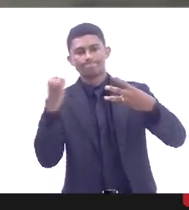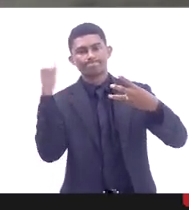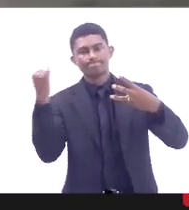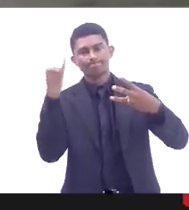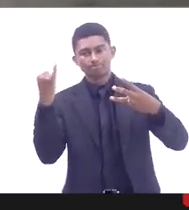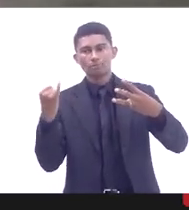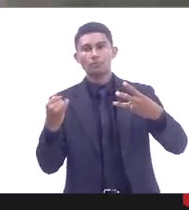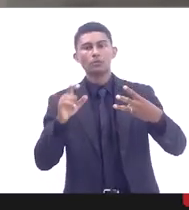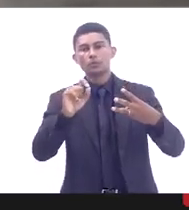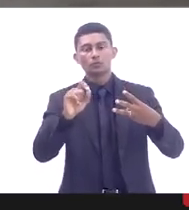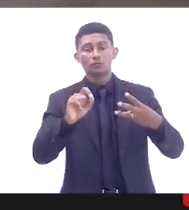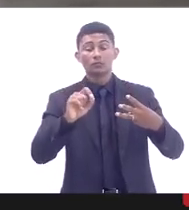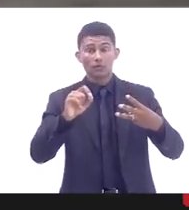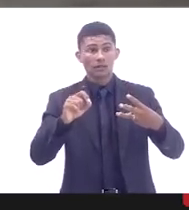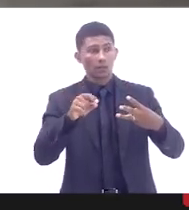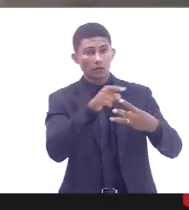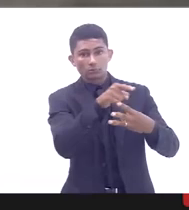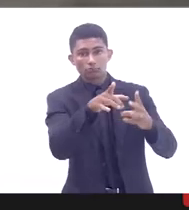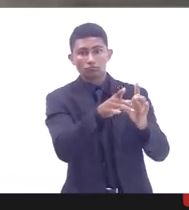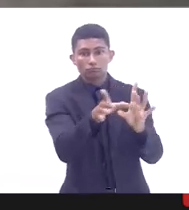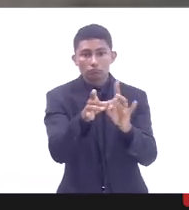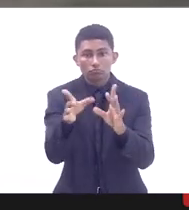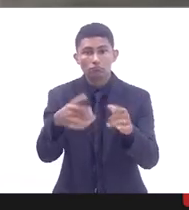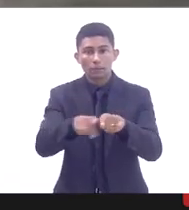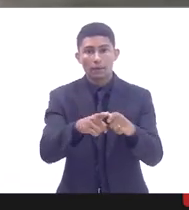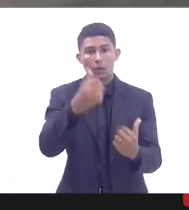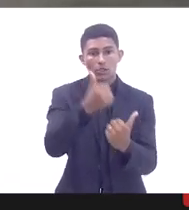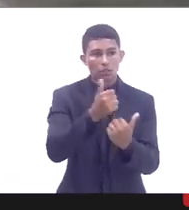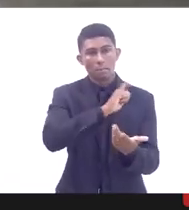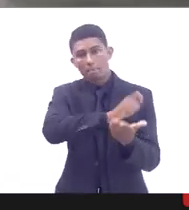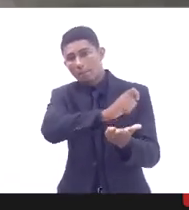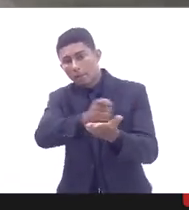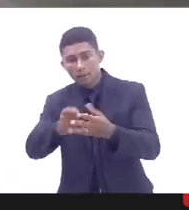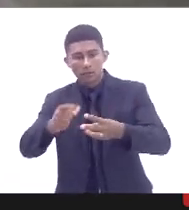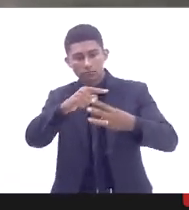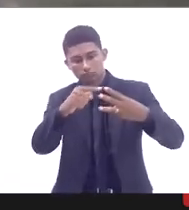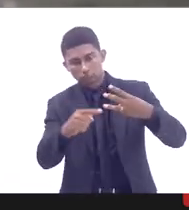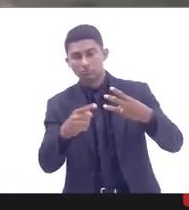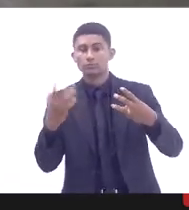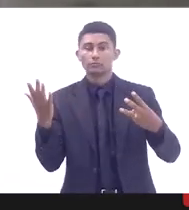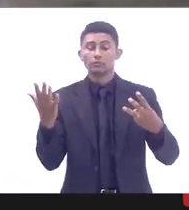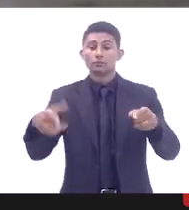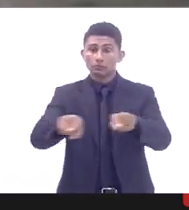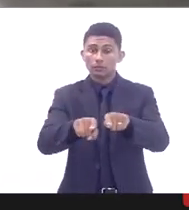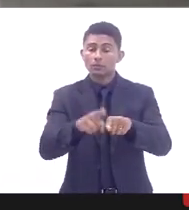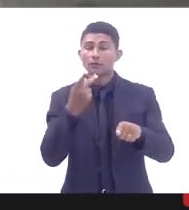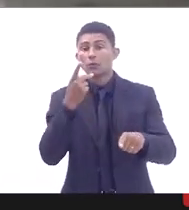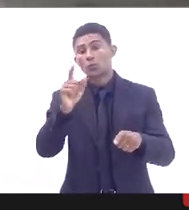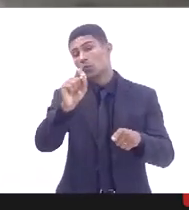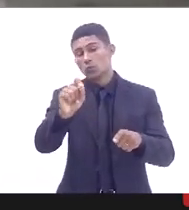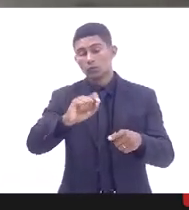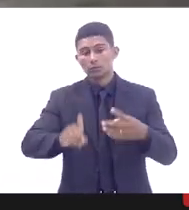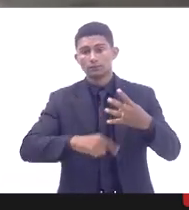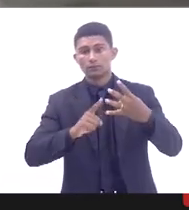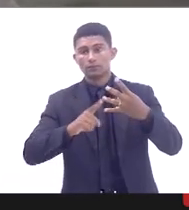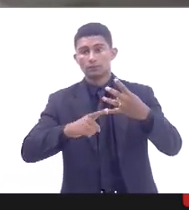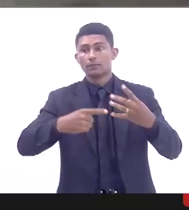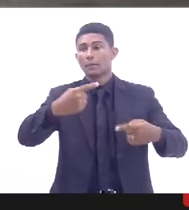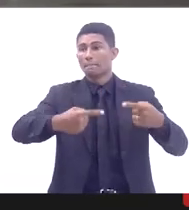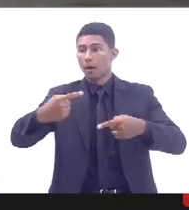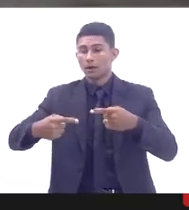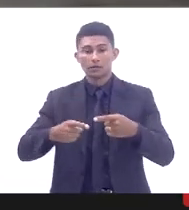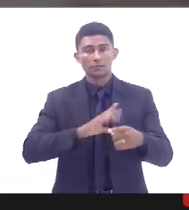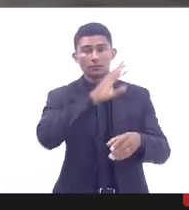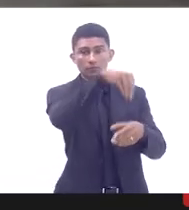sobre a questão dos modestíssimo da autonomia do pagamento do auxílio mas a gente também quer levantar a centralidade que tem o debate da